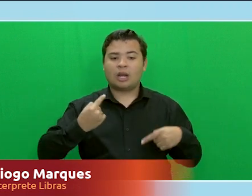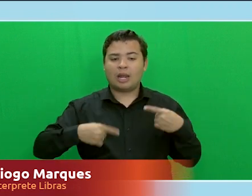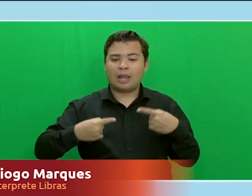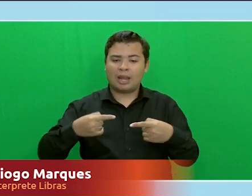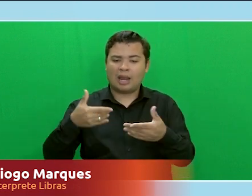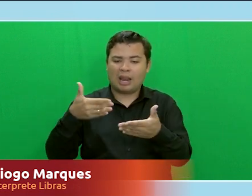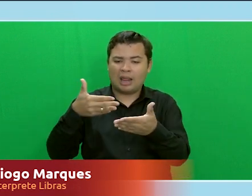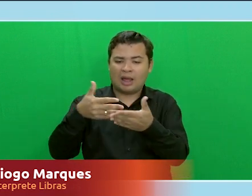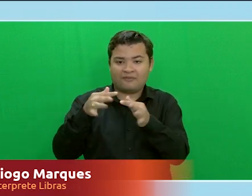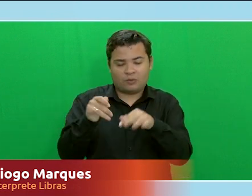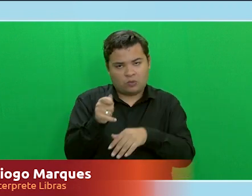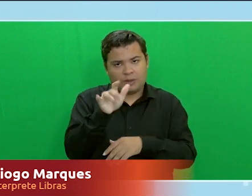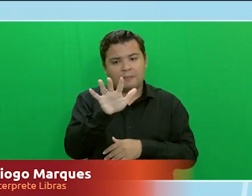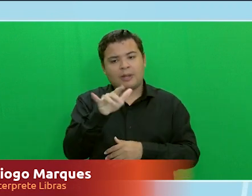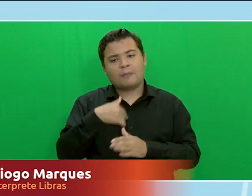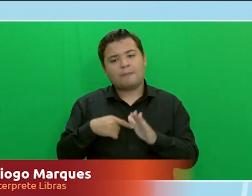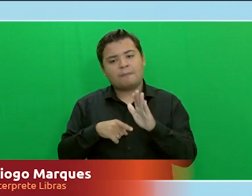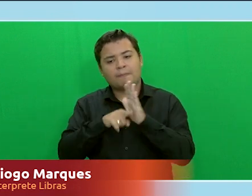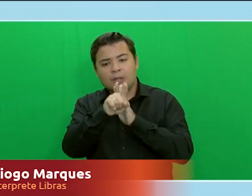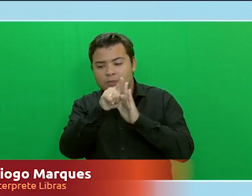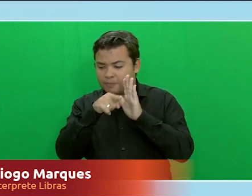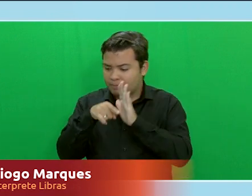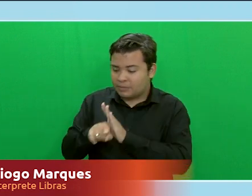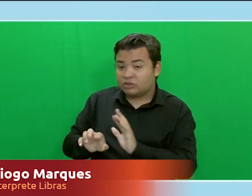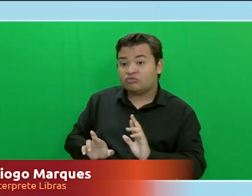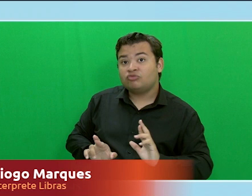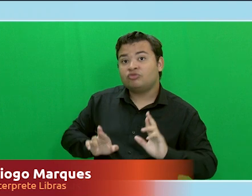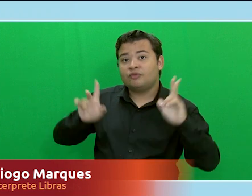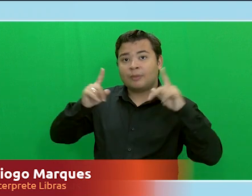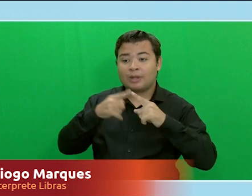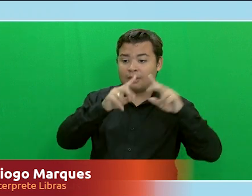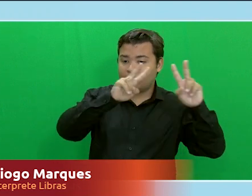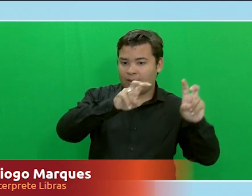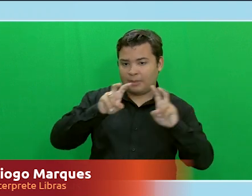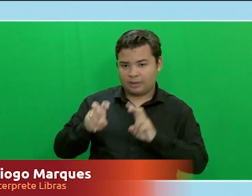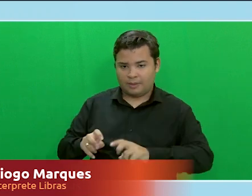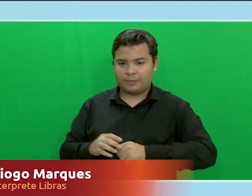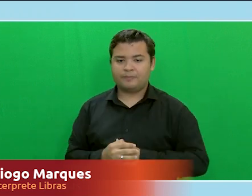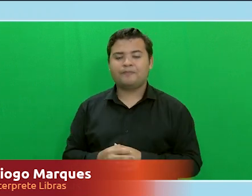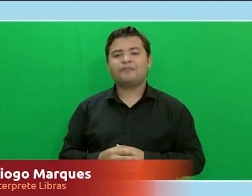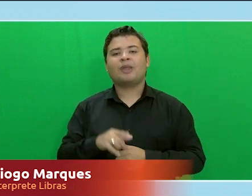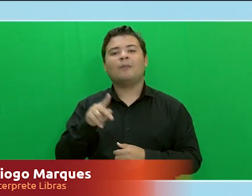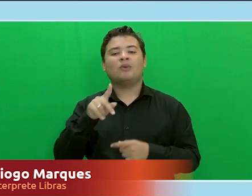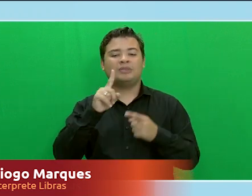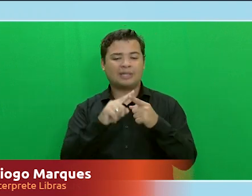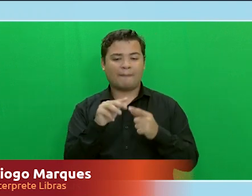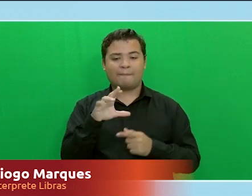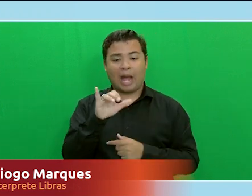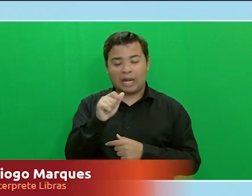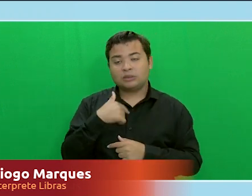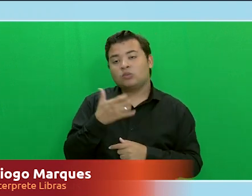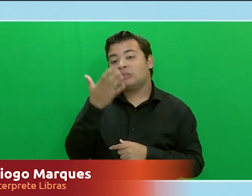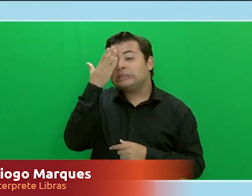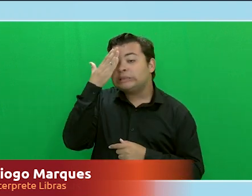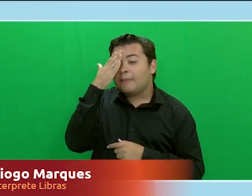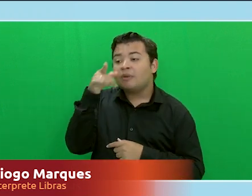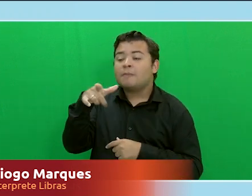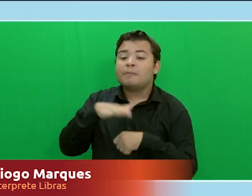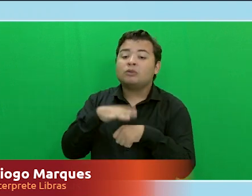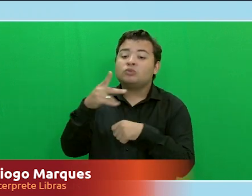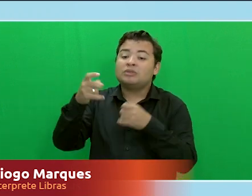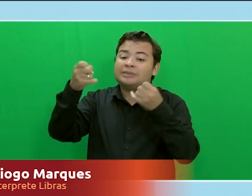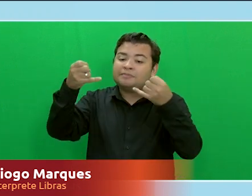nossa discussão já mais para o final, né? Então, vou fazer uma pergunta diferente para cada um, para a gente abordar dois temas. Com a senhora, eu queria falar um pouco sobre essa questão